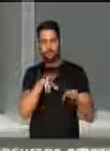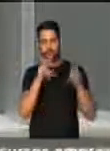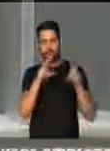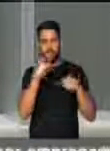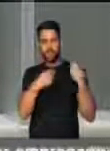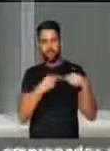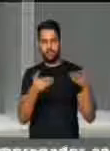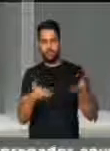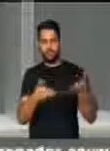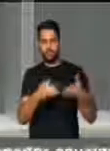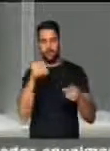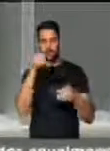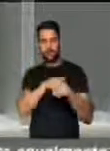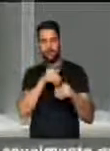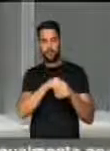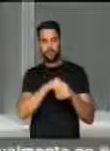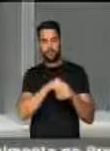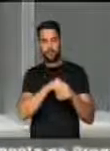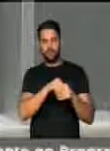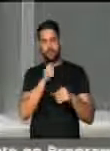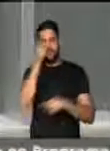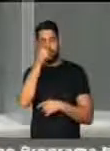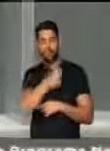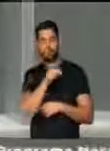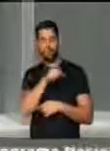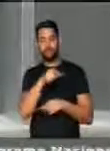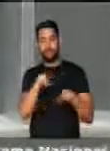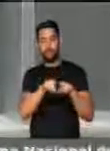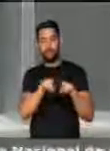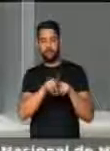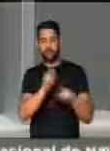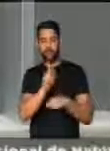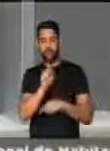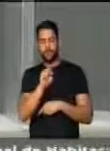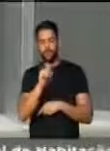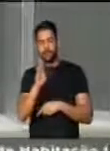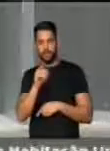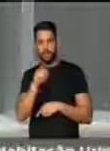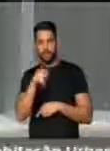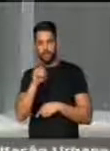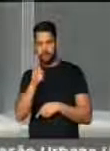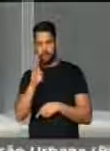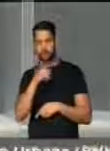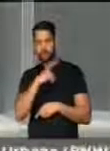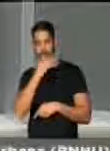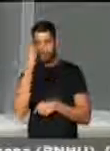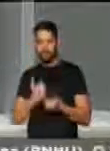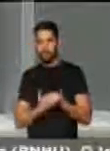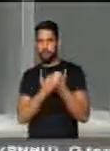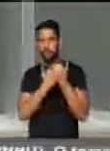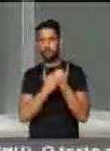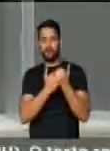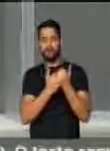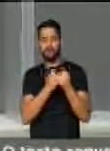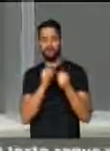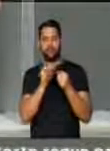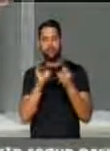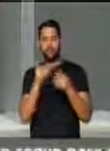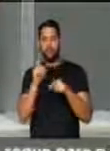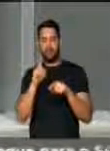querem debater aqui e votar por interesse tanto do PSDB, do PMDB ou dos que eu apoio, que é